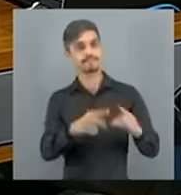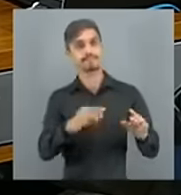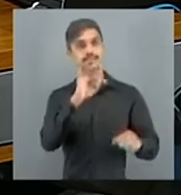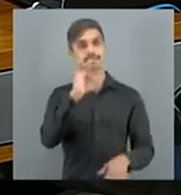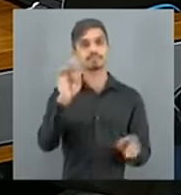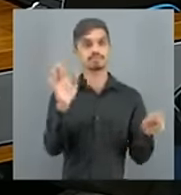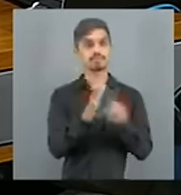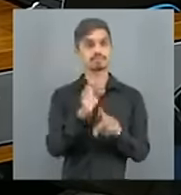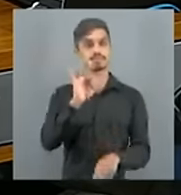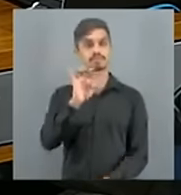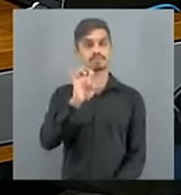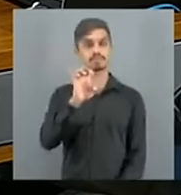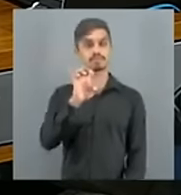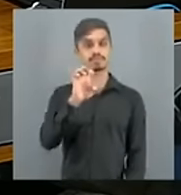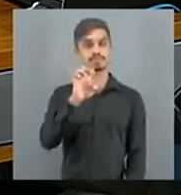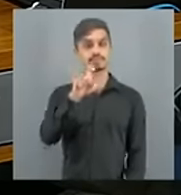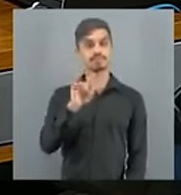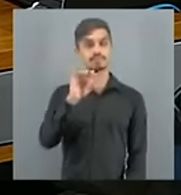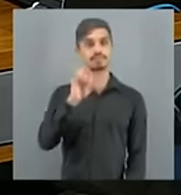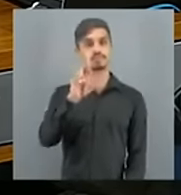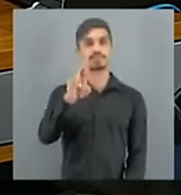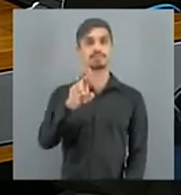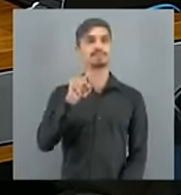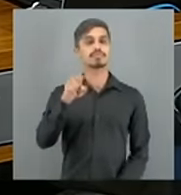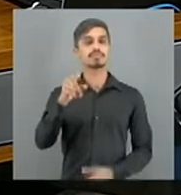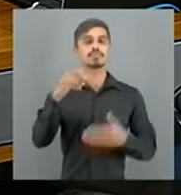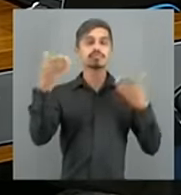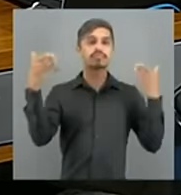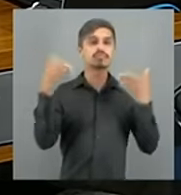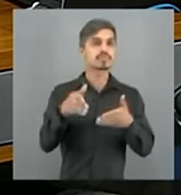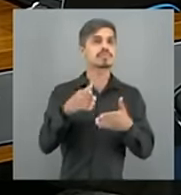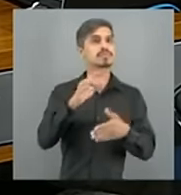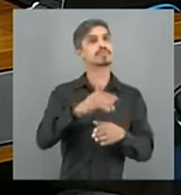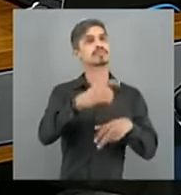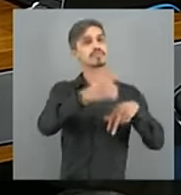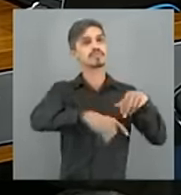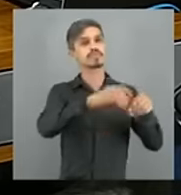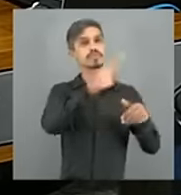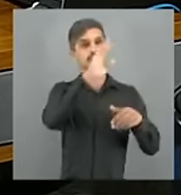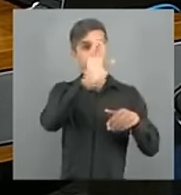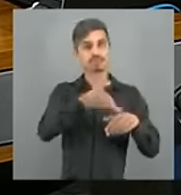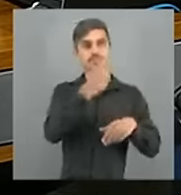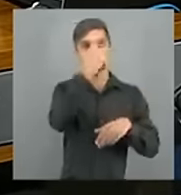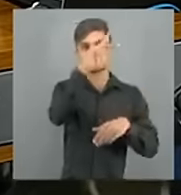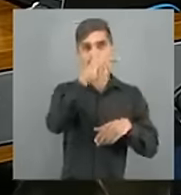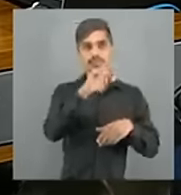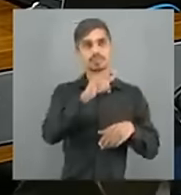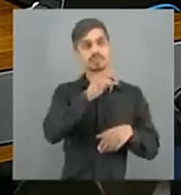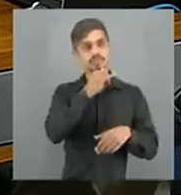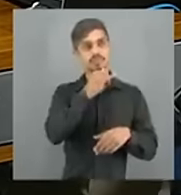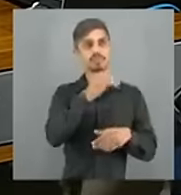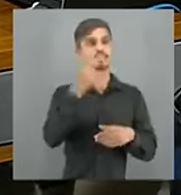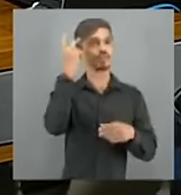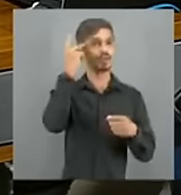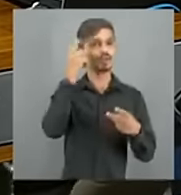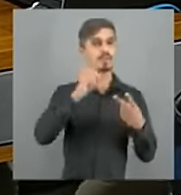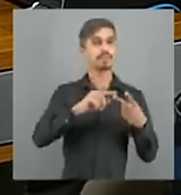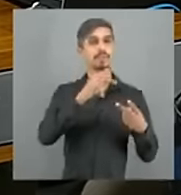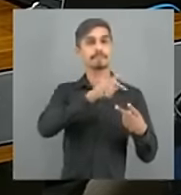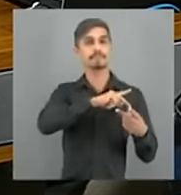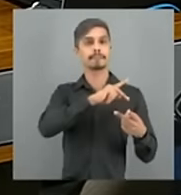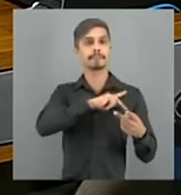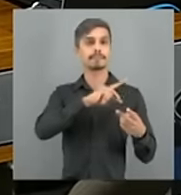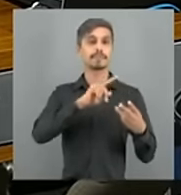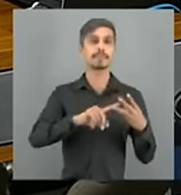Textor você participou ou tinha atletas que já foram seus? São Paulo e Palmeiras, Vasco e Palmeiras